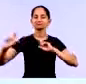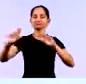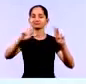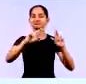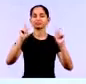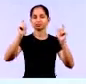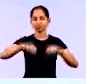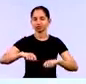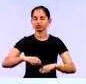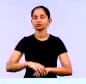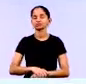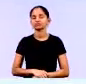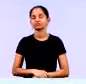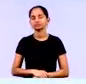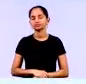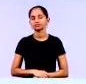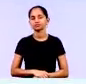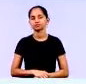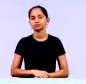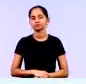específicos.